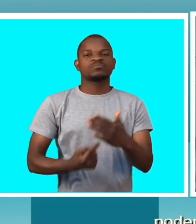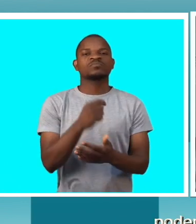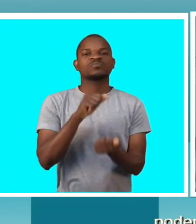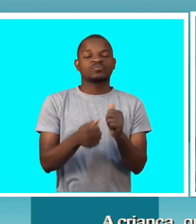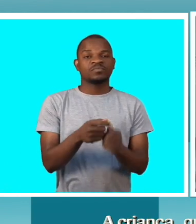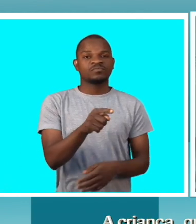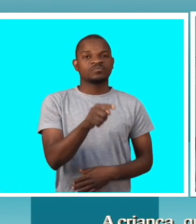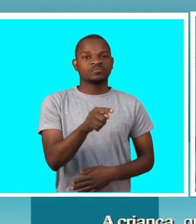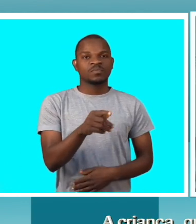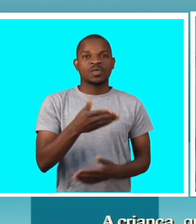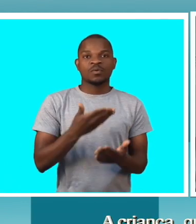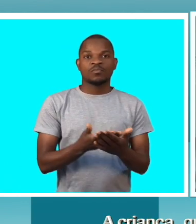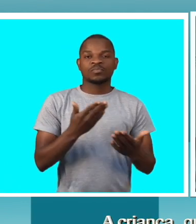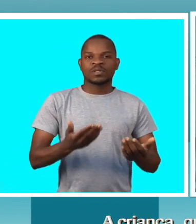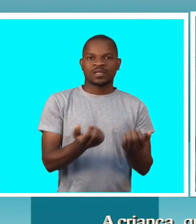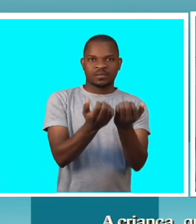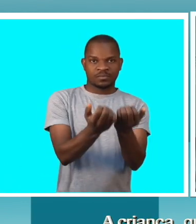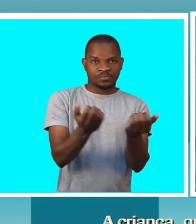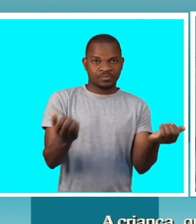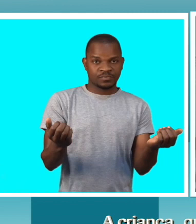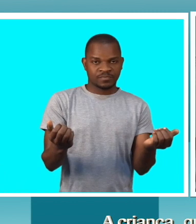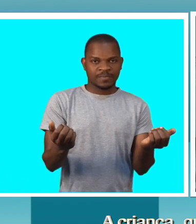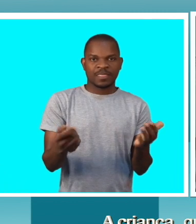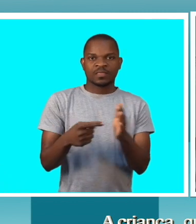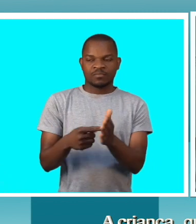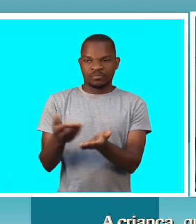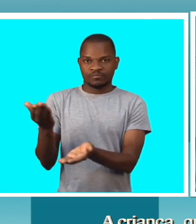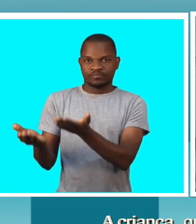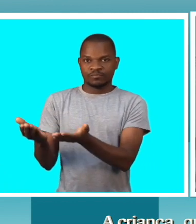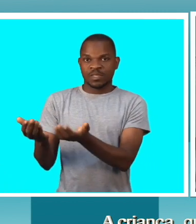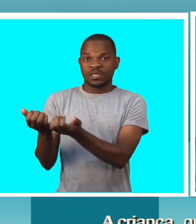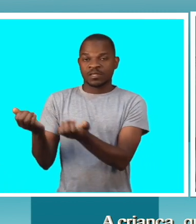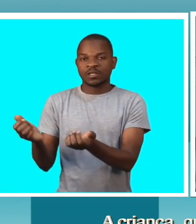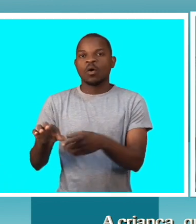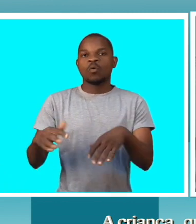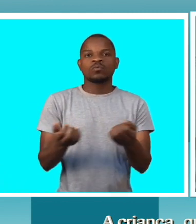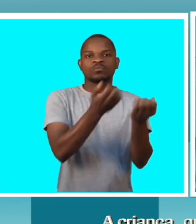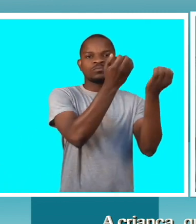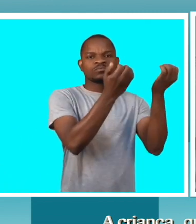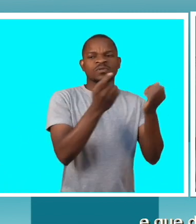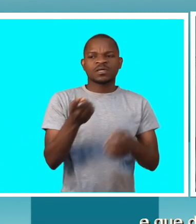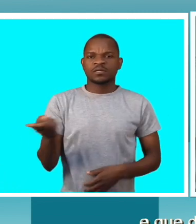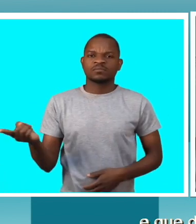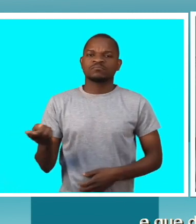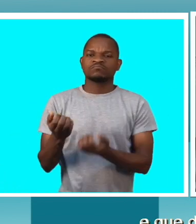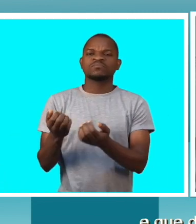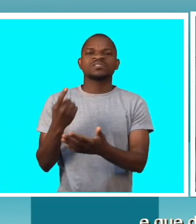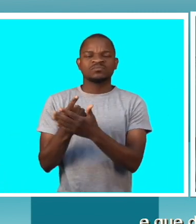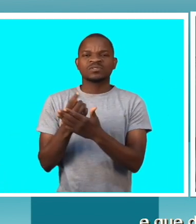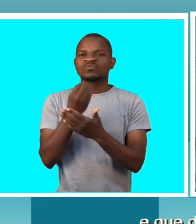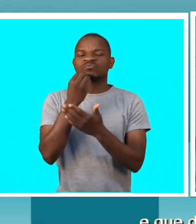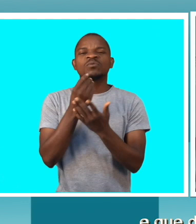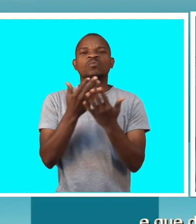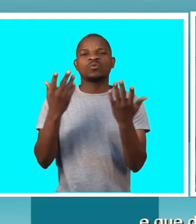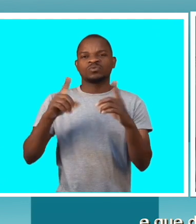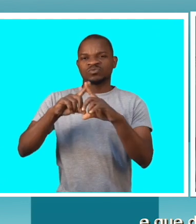problema. Portanto, a criança, comparado, por exemplo, a um adulto, ela tem mais necessidades nutricionais e que essas necessidades